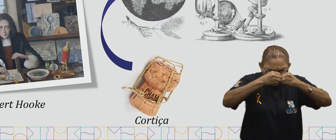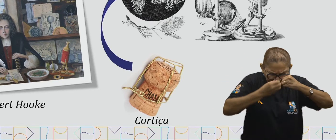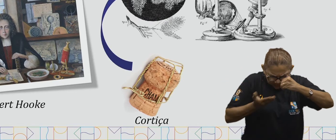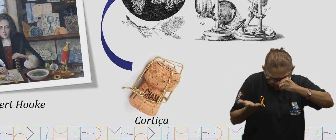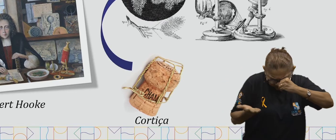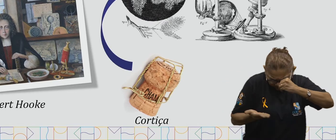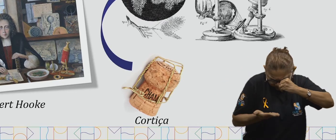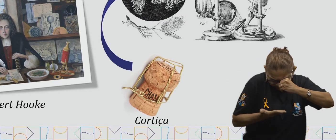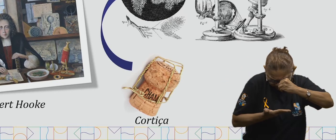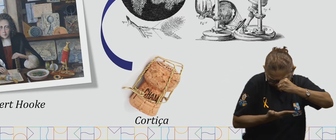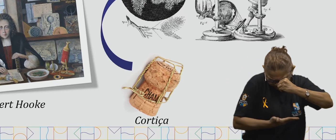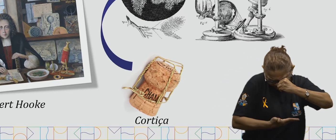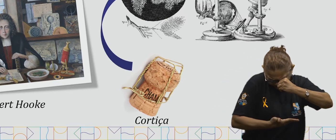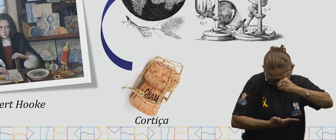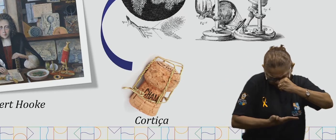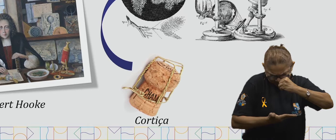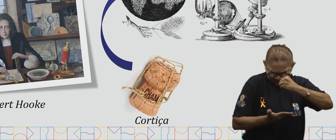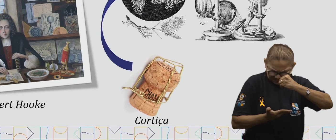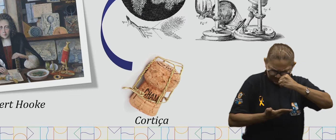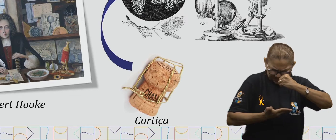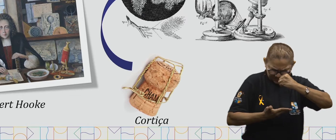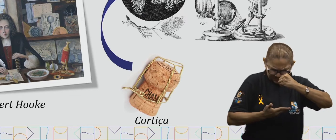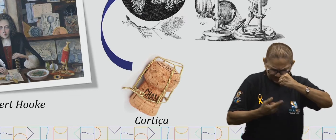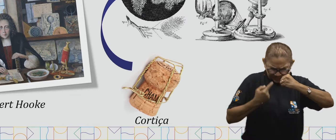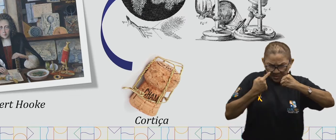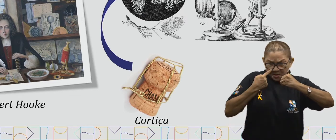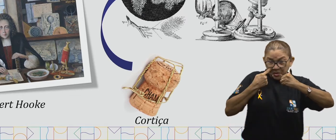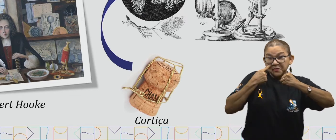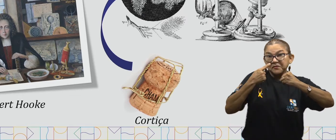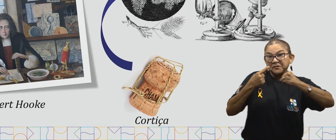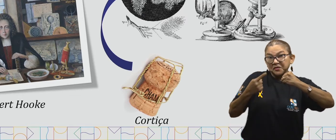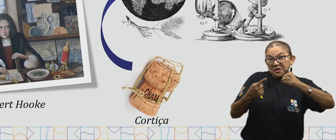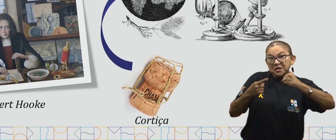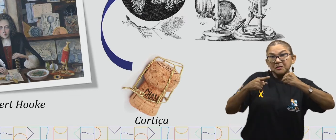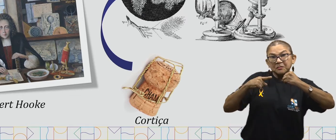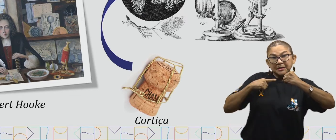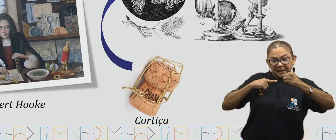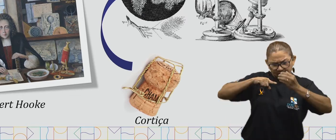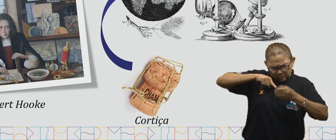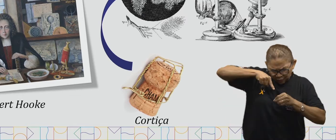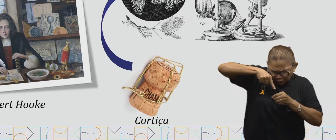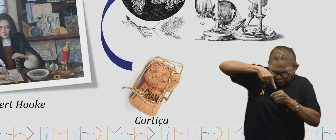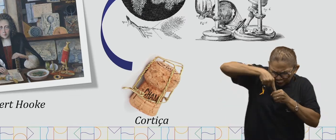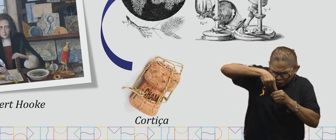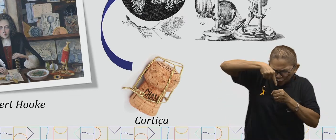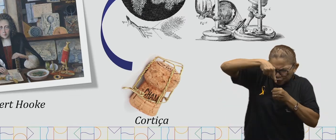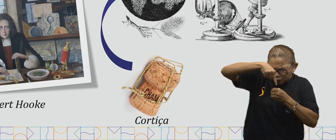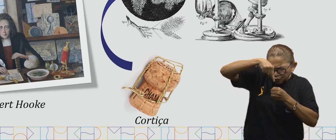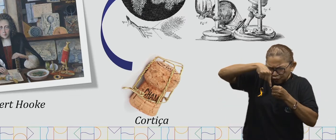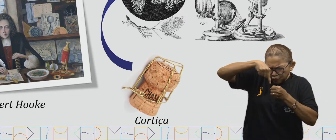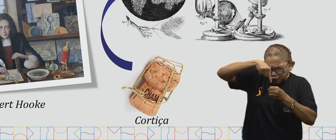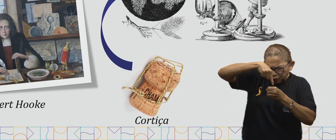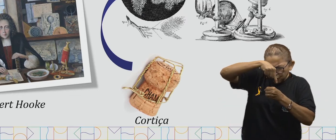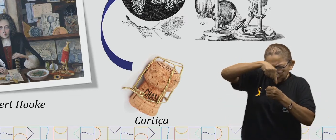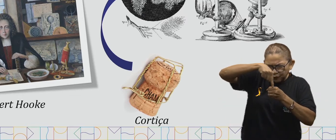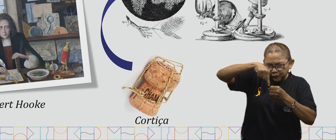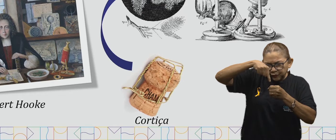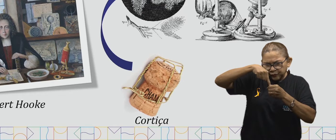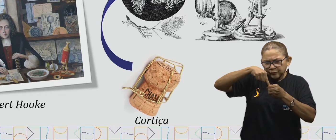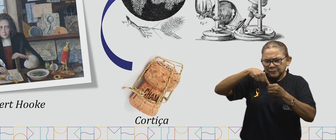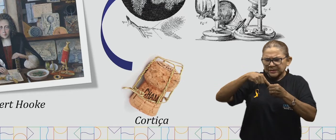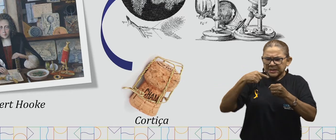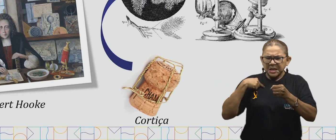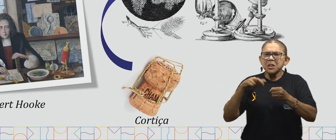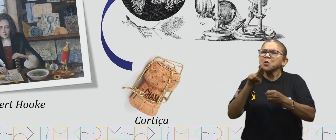no microscópio, ele verificou que a cortiça era formada por furos ou células, o que chamou